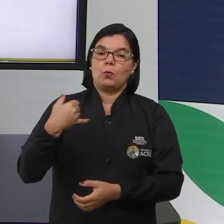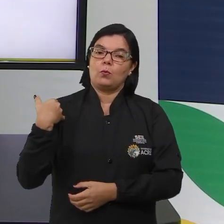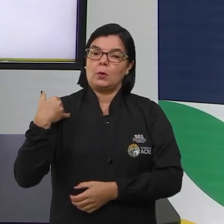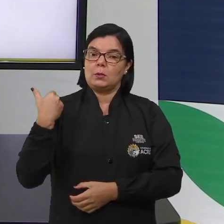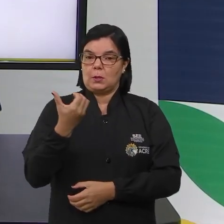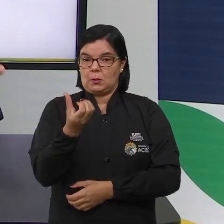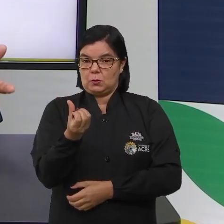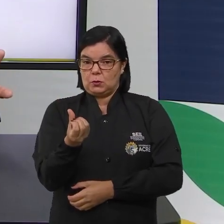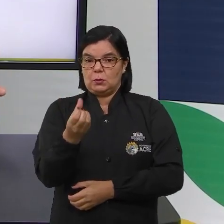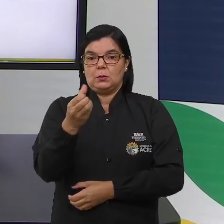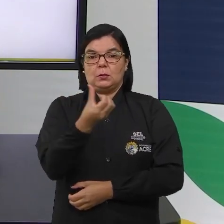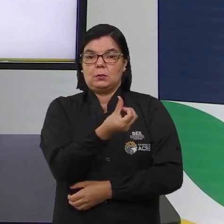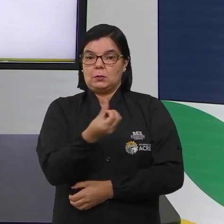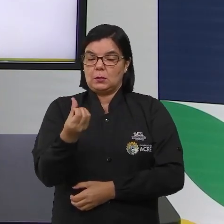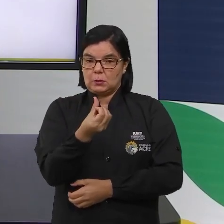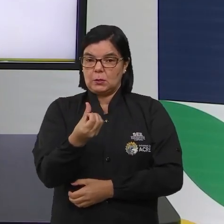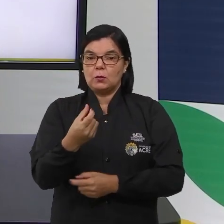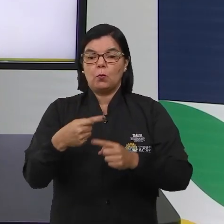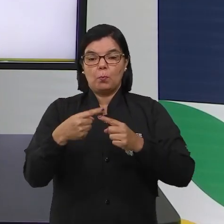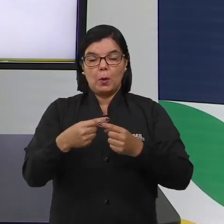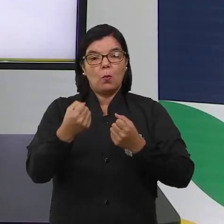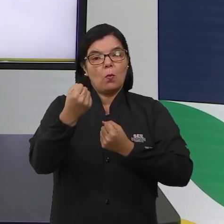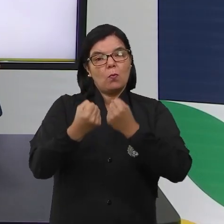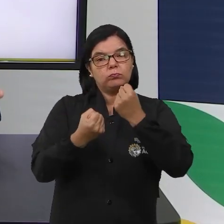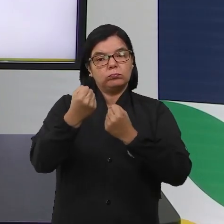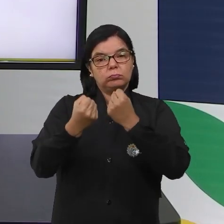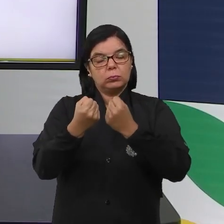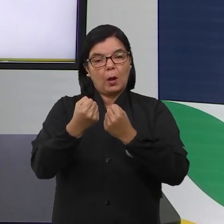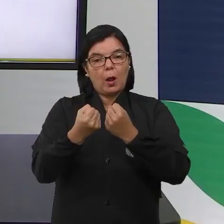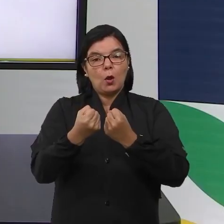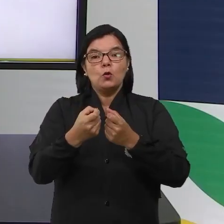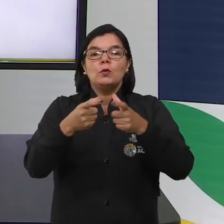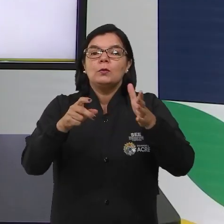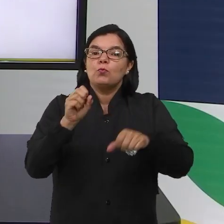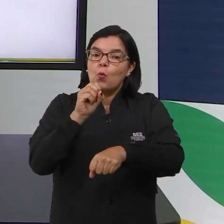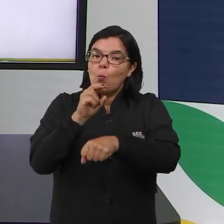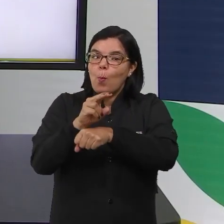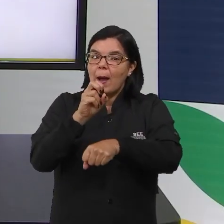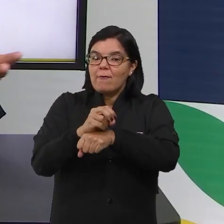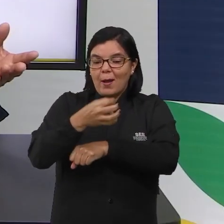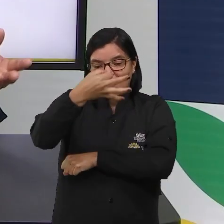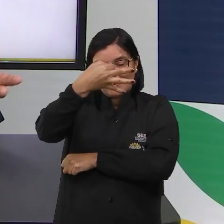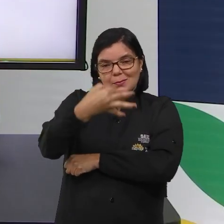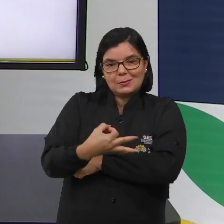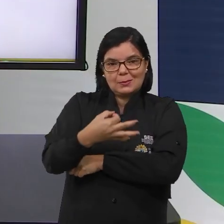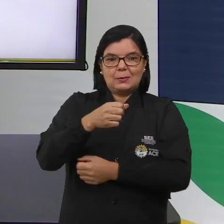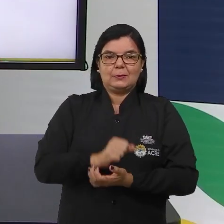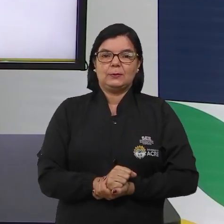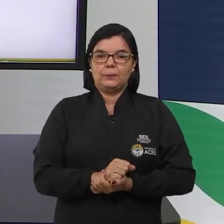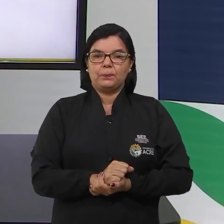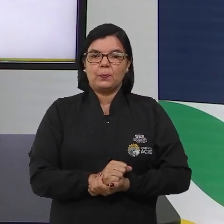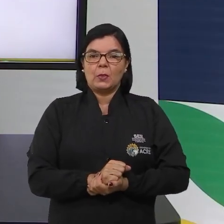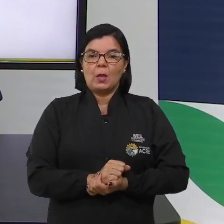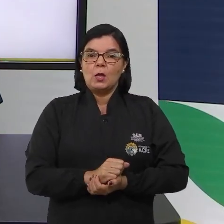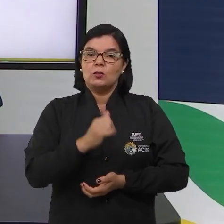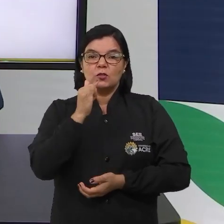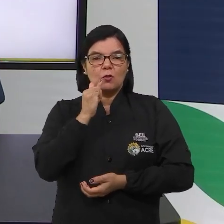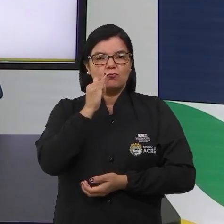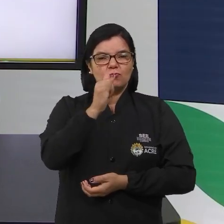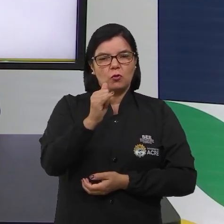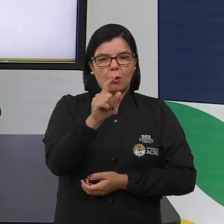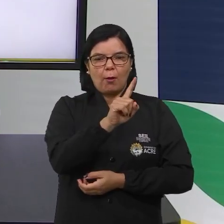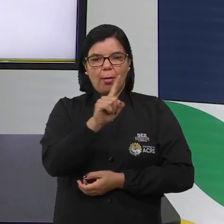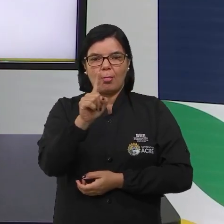66 anos, preciso estacionar o meu carro. E no carro dele está um adesivo, diga não à corrupção. E ele está